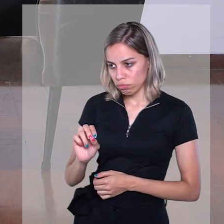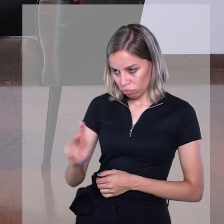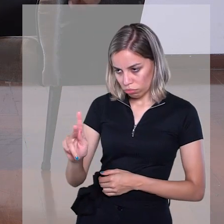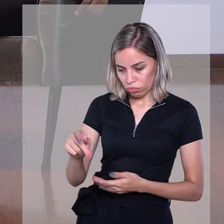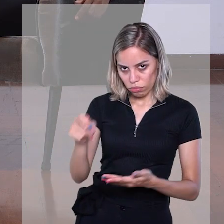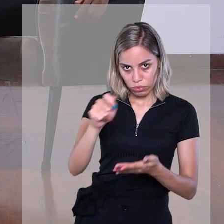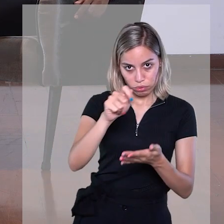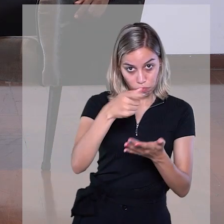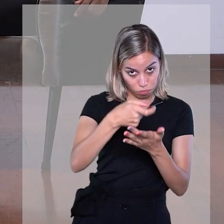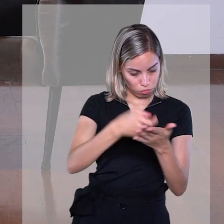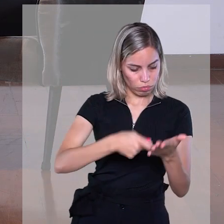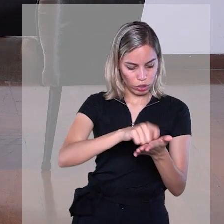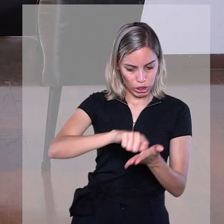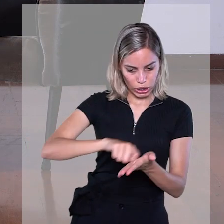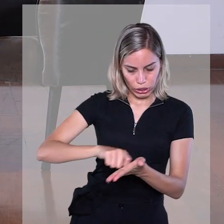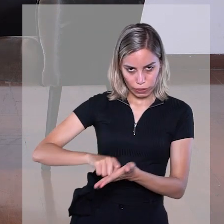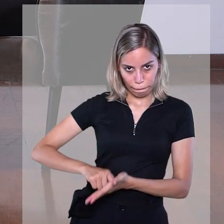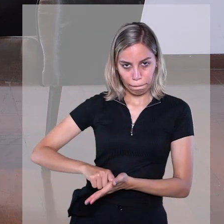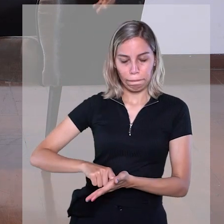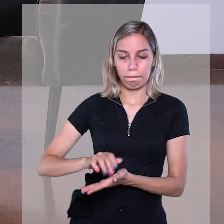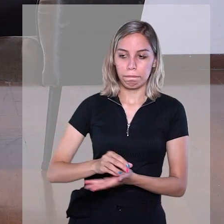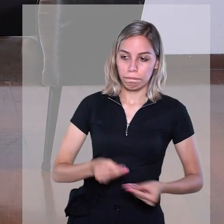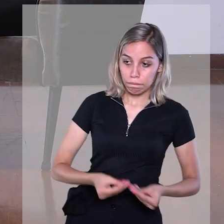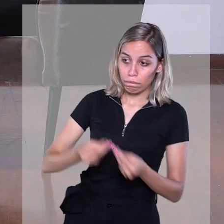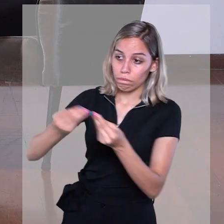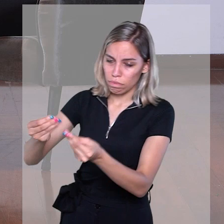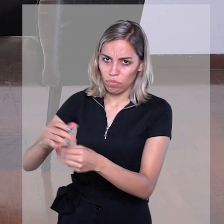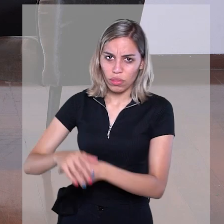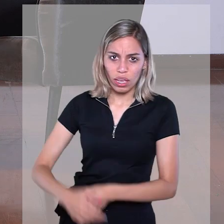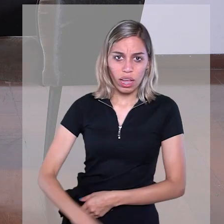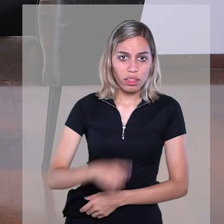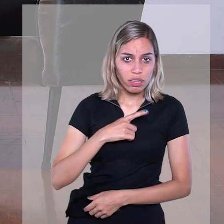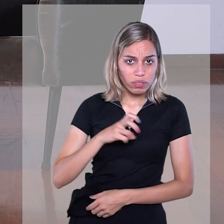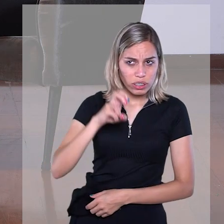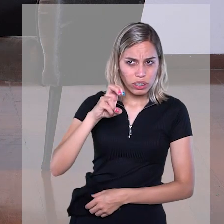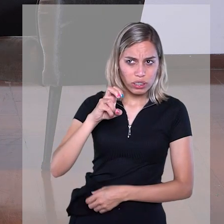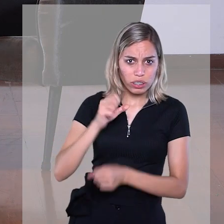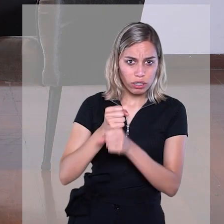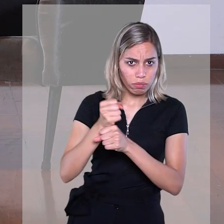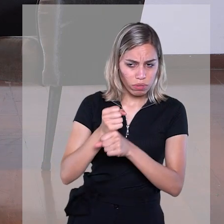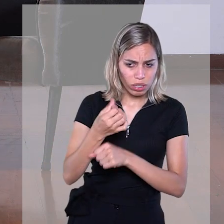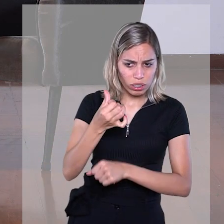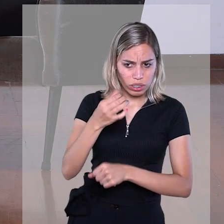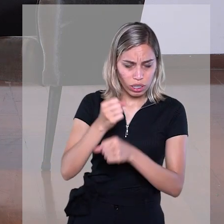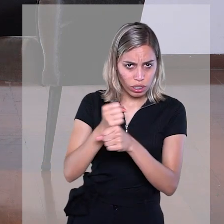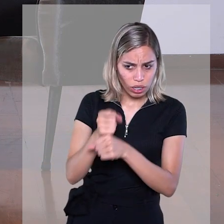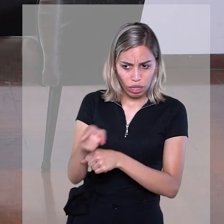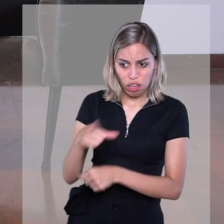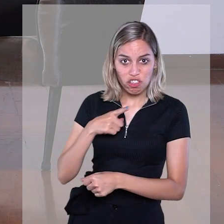desses 5 anos, 6, se contar, a única pessoa com esse perfil, porque